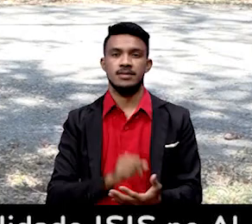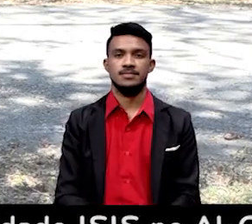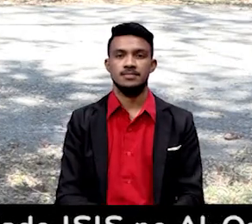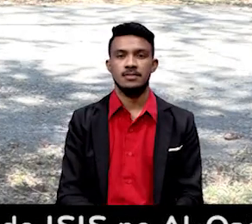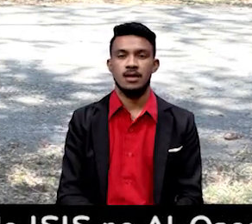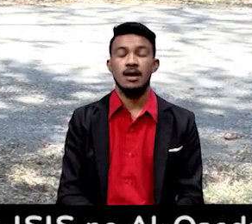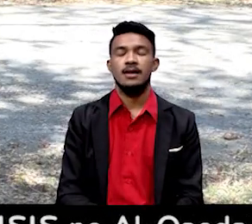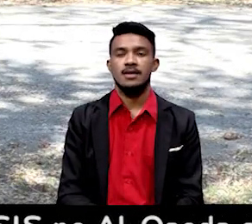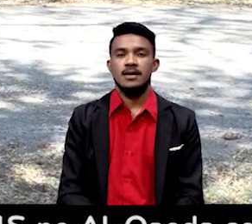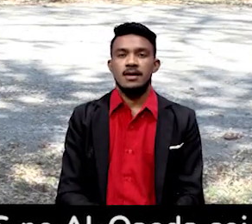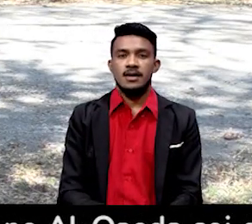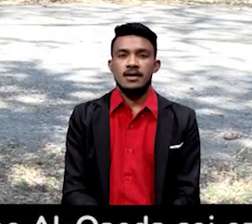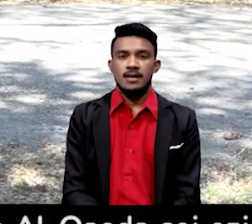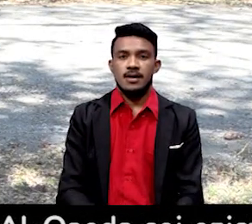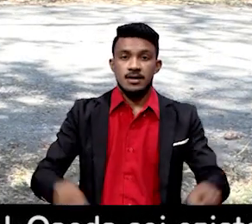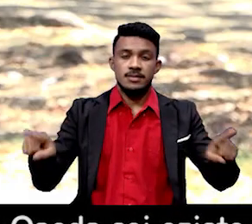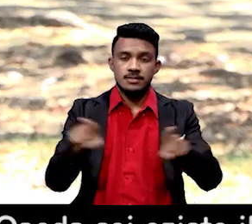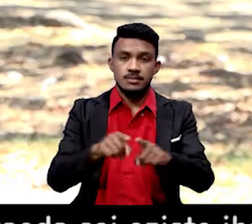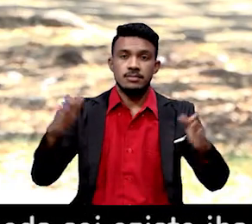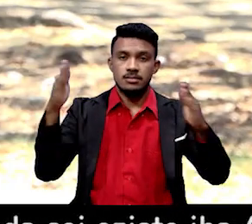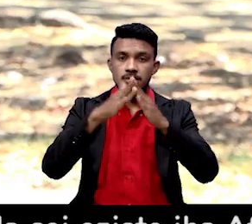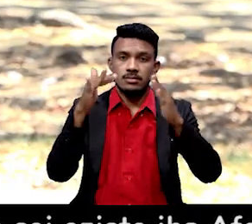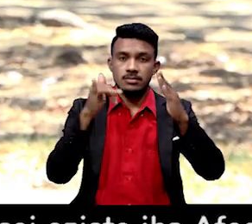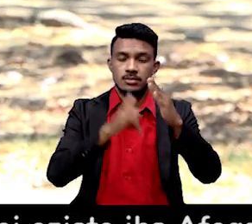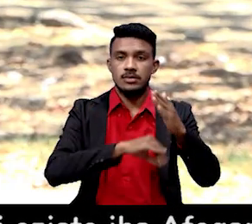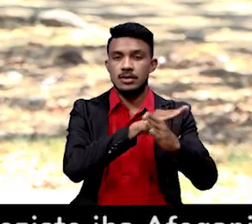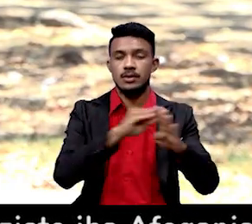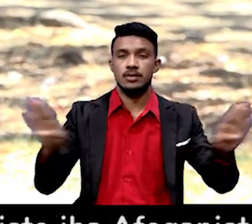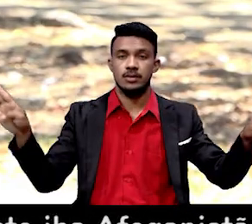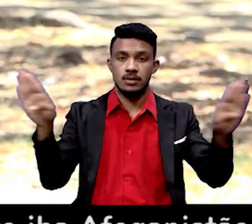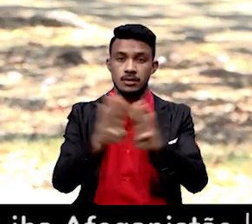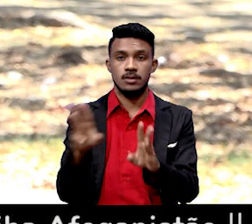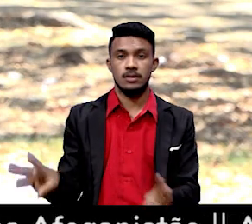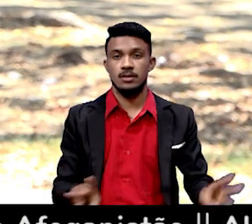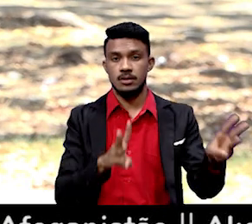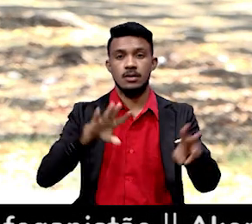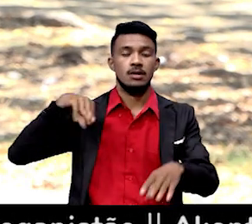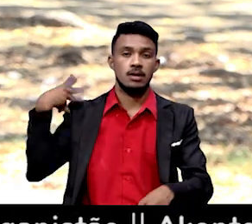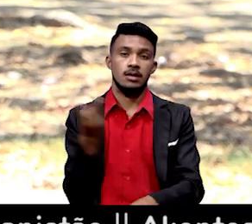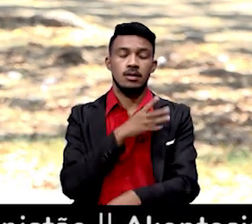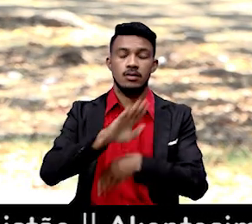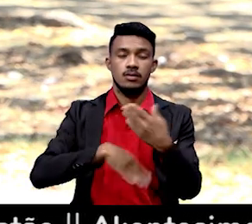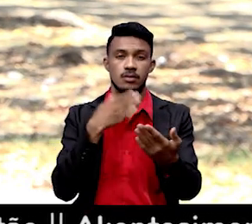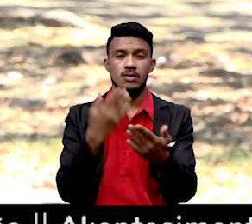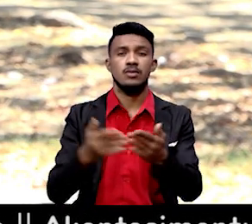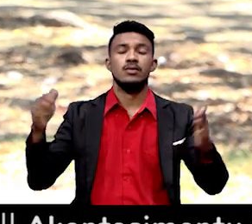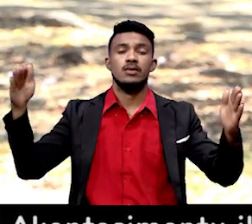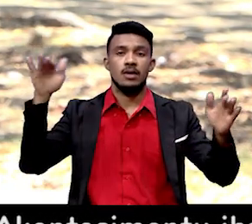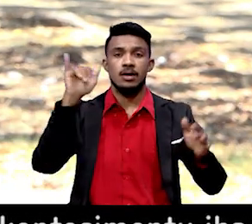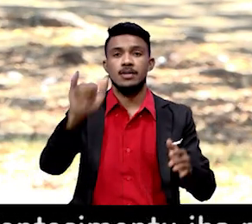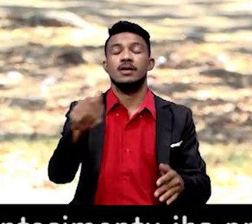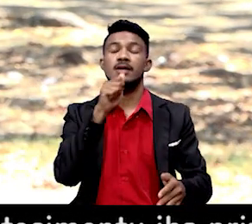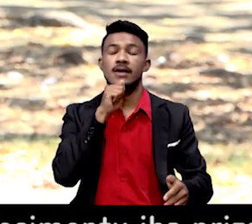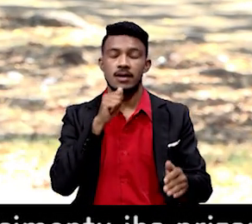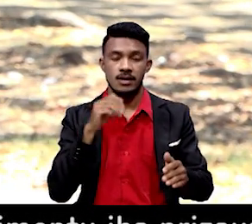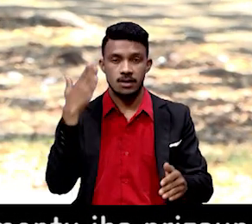não sei, Hansané. Cerca sanitária, confinamento obrigatório. Ita, roto, tem que ter sula nenhuma. Tamba, se eu sair,